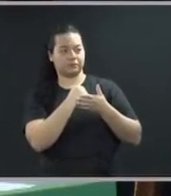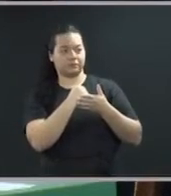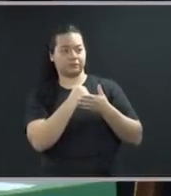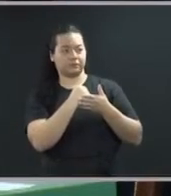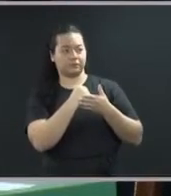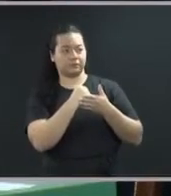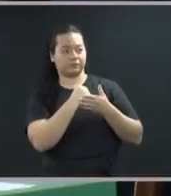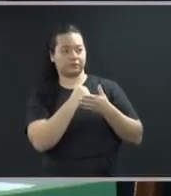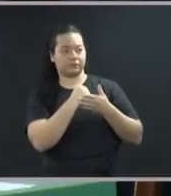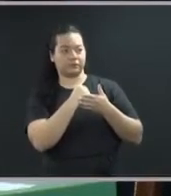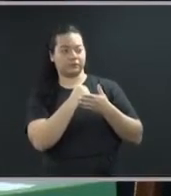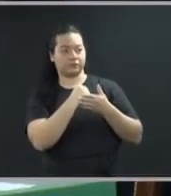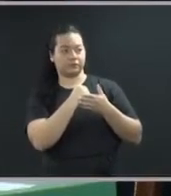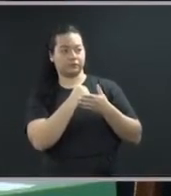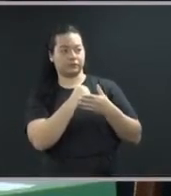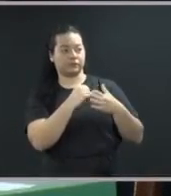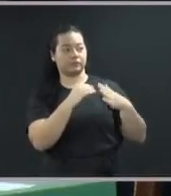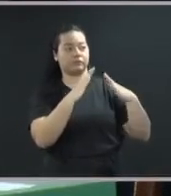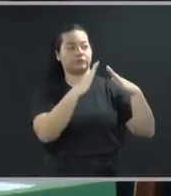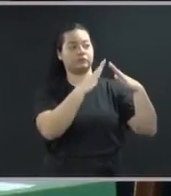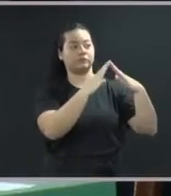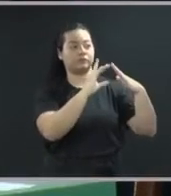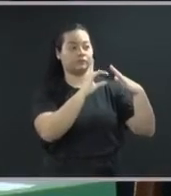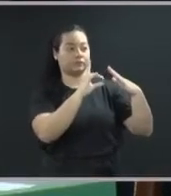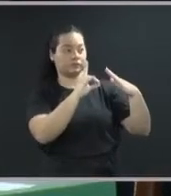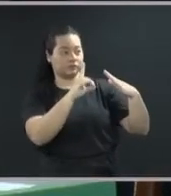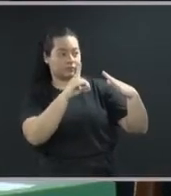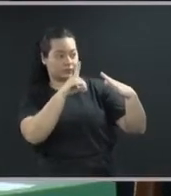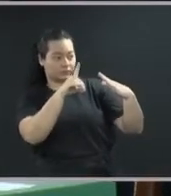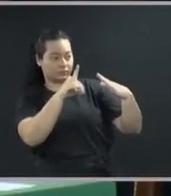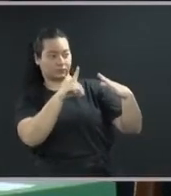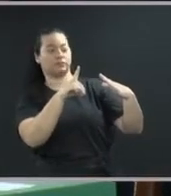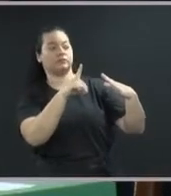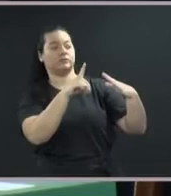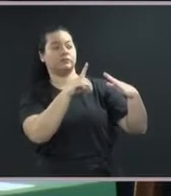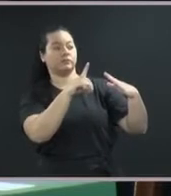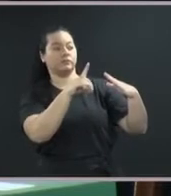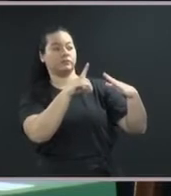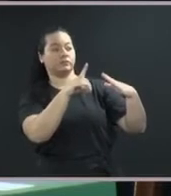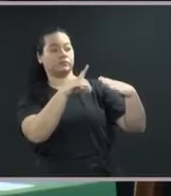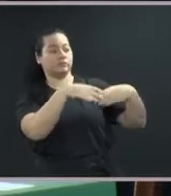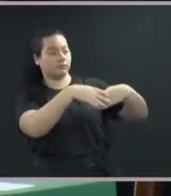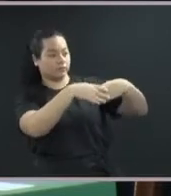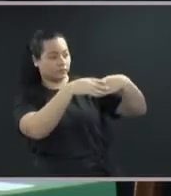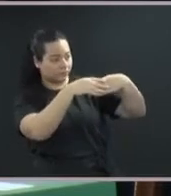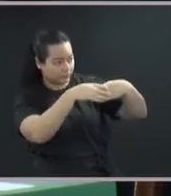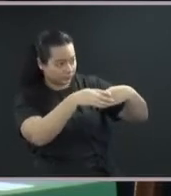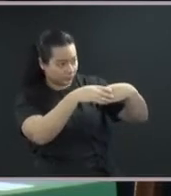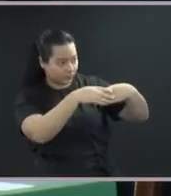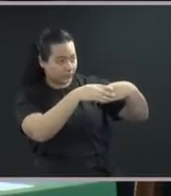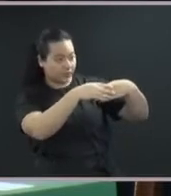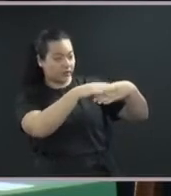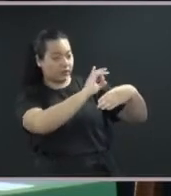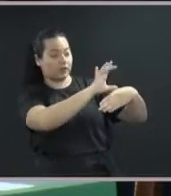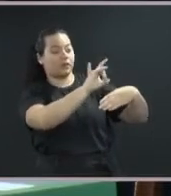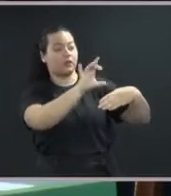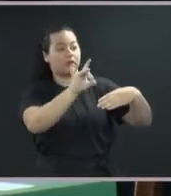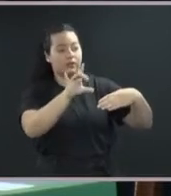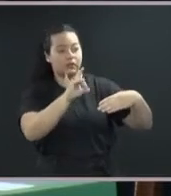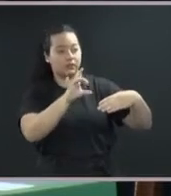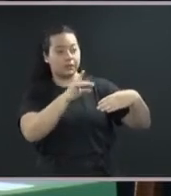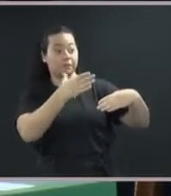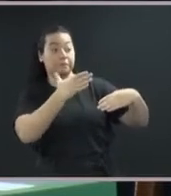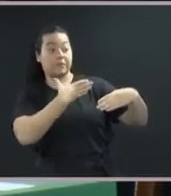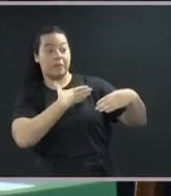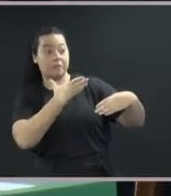Saudai também a igreja que está em sua casa. Saudai Épto, meu amado, que é as primícias